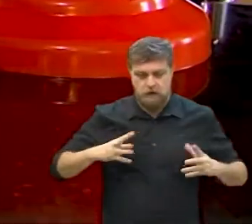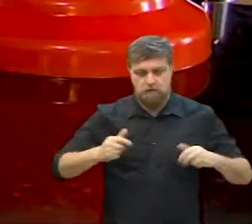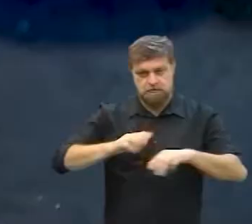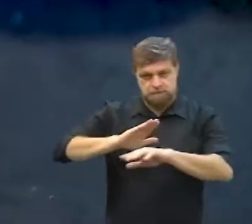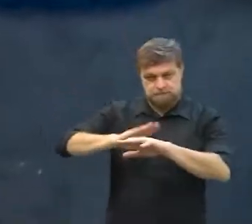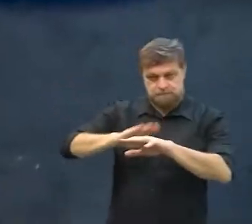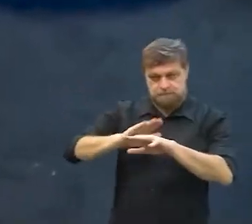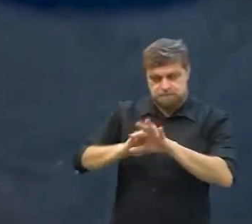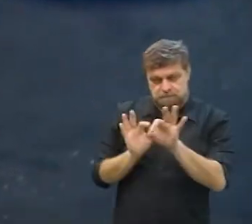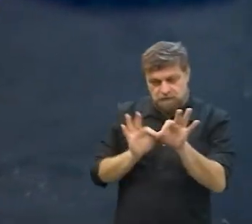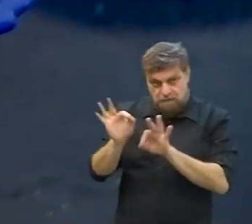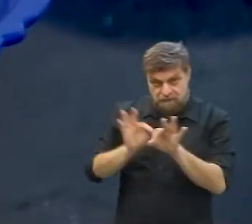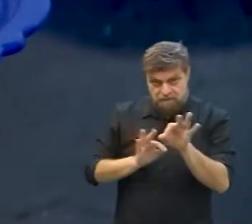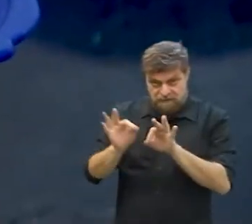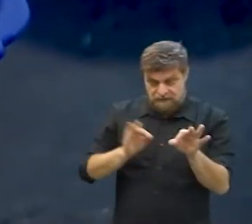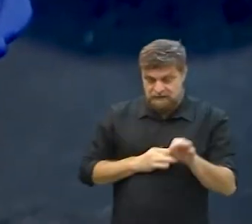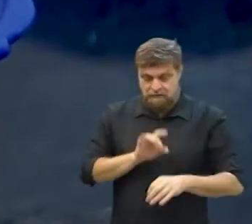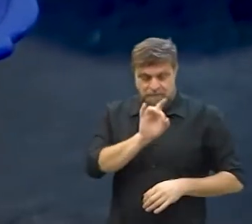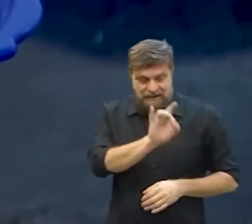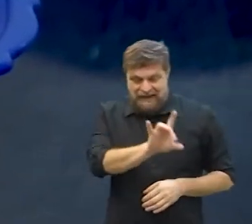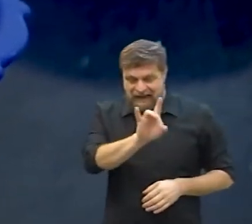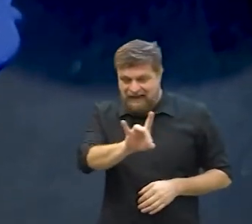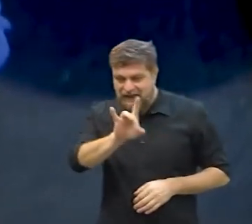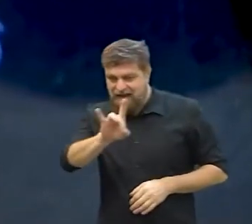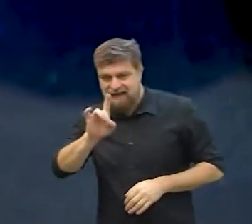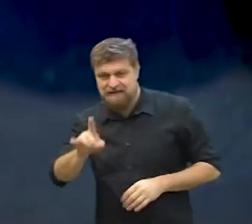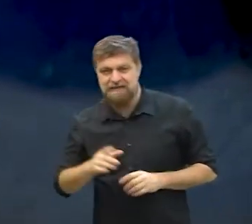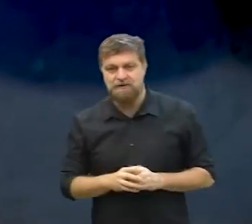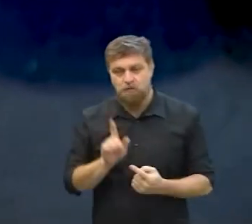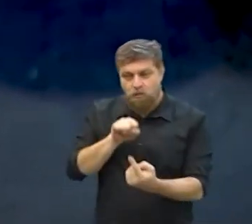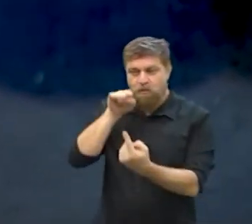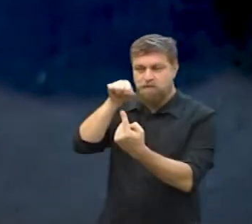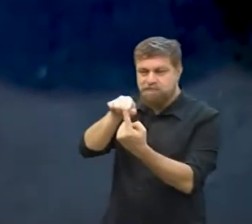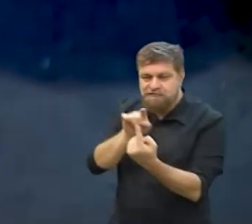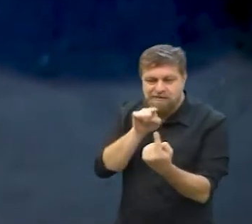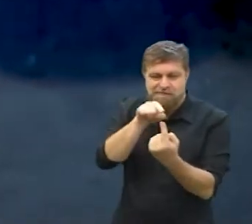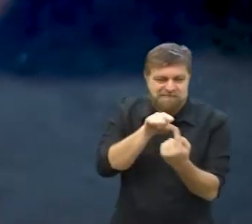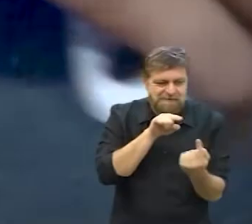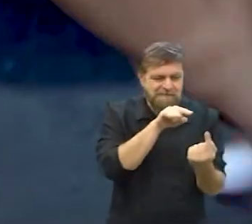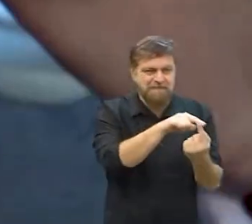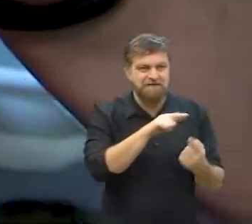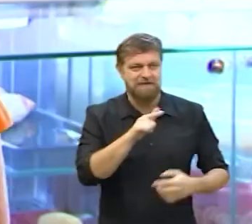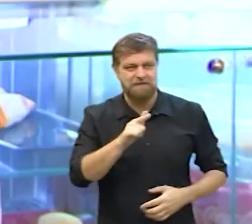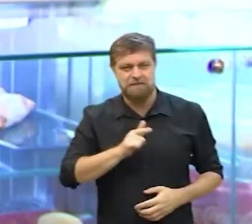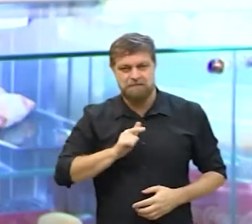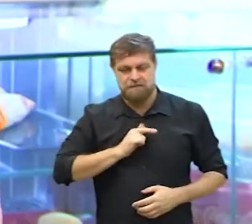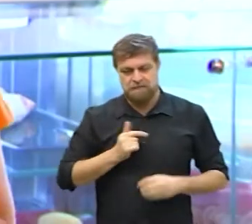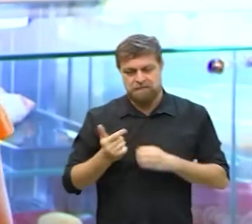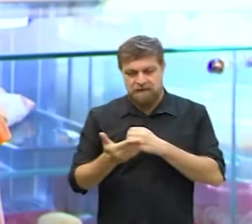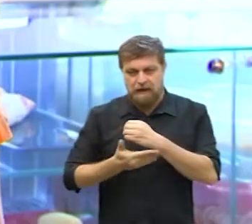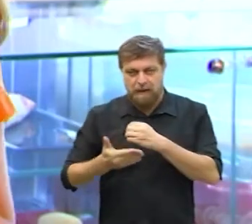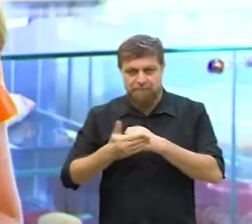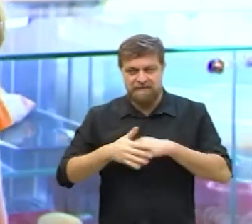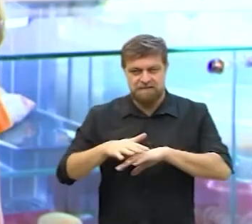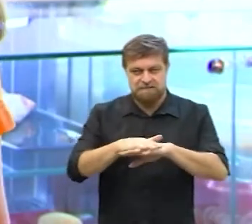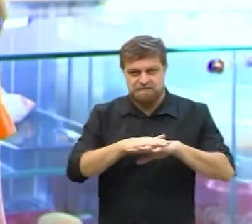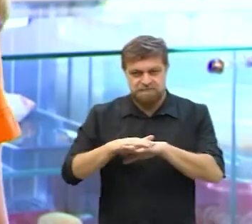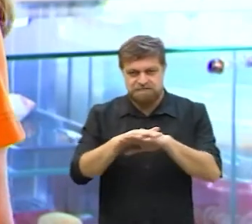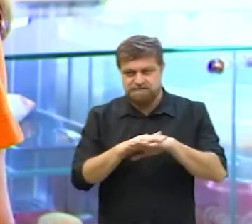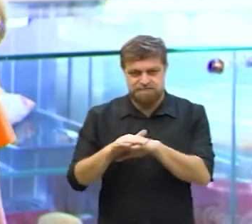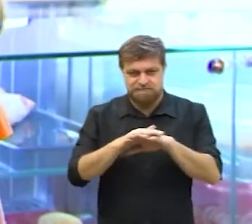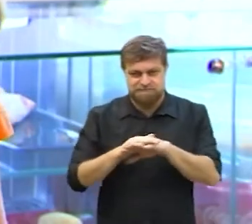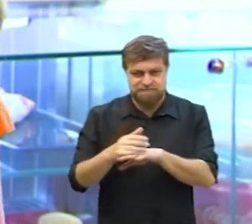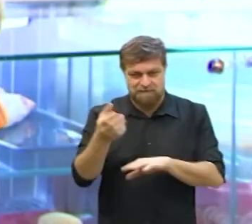canina. Tudo é feito de maneira artesanal e personalizado conforme o gosto do cliente. Ela é feita com uma base